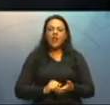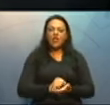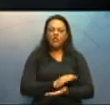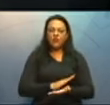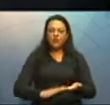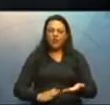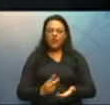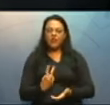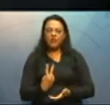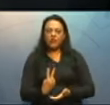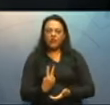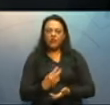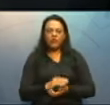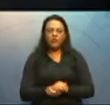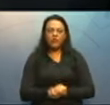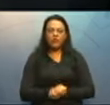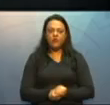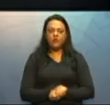Para a atividade 2,